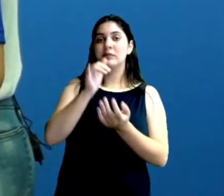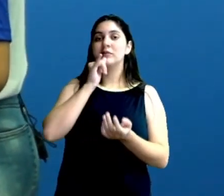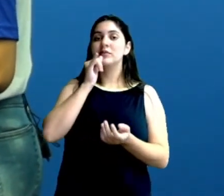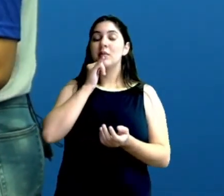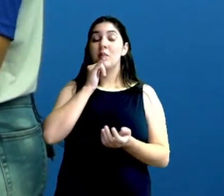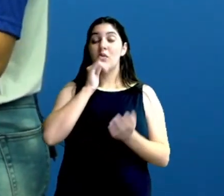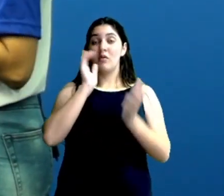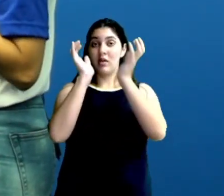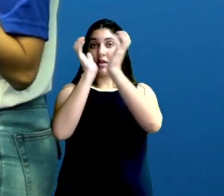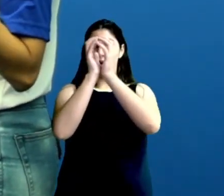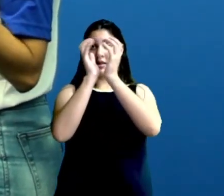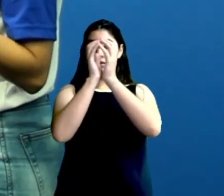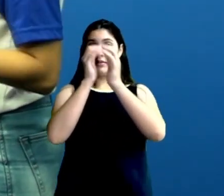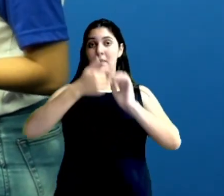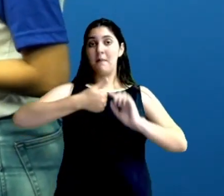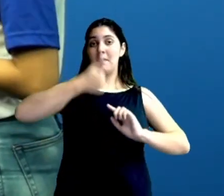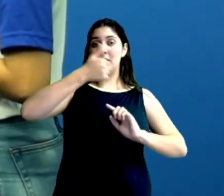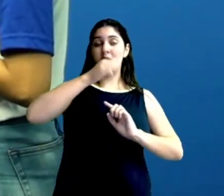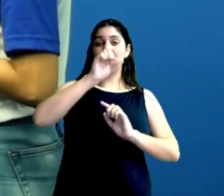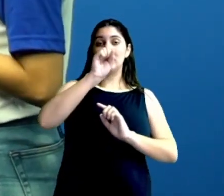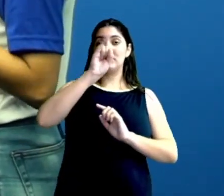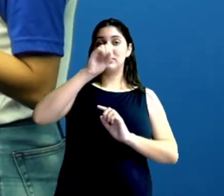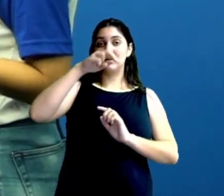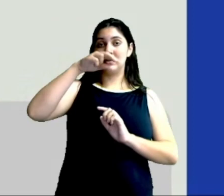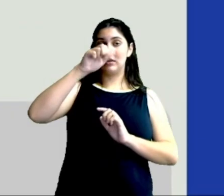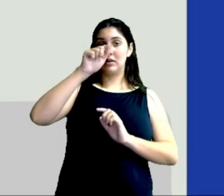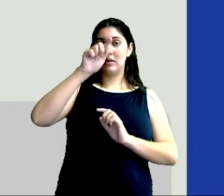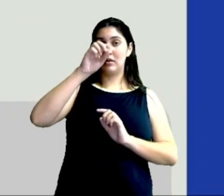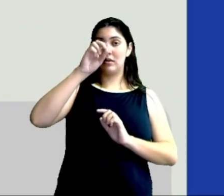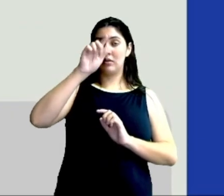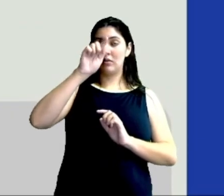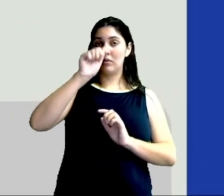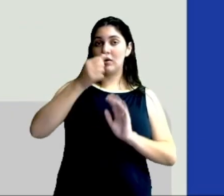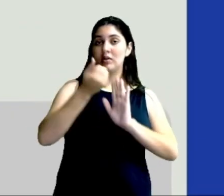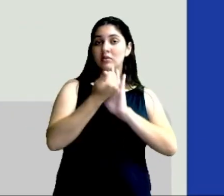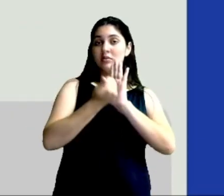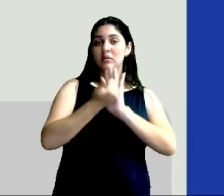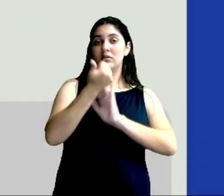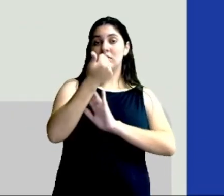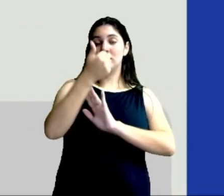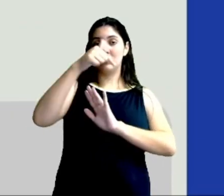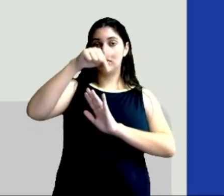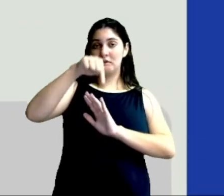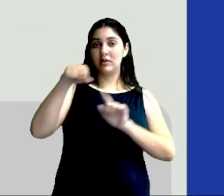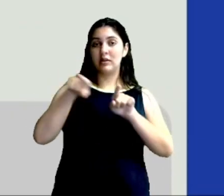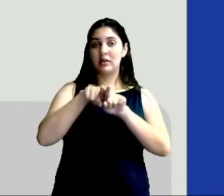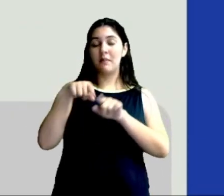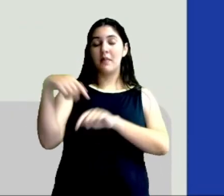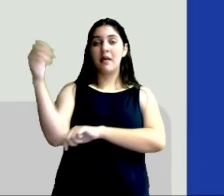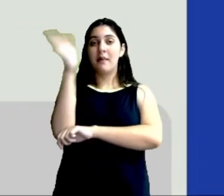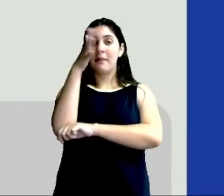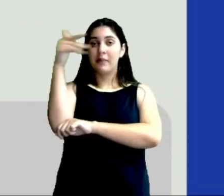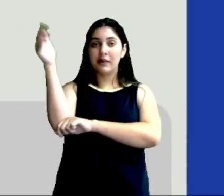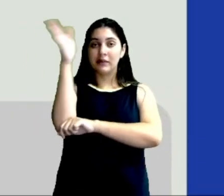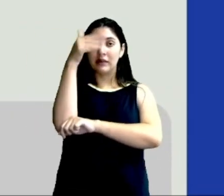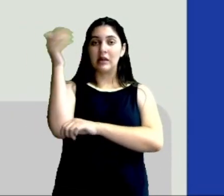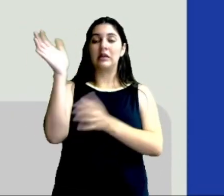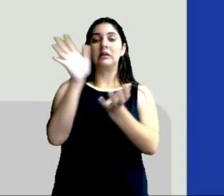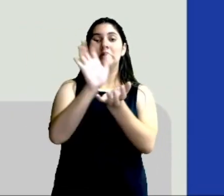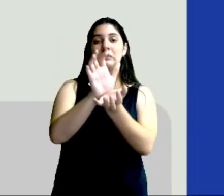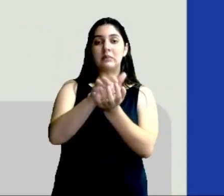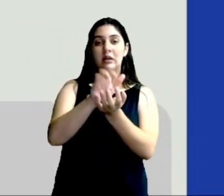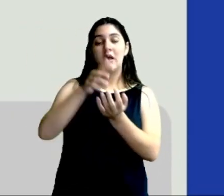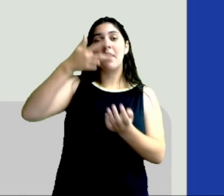se estabeleceu a primeira sinagoga das Américas, lá no século XVII, que a bandeira do estado de Pernambuco é